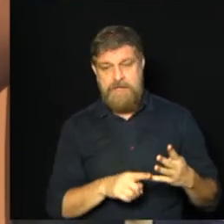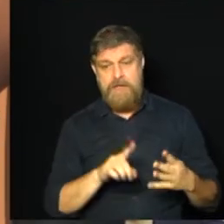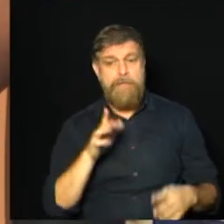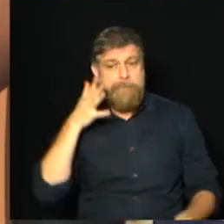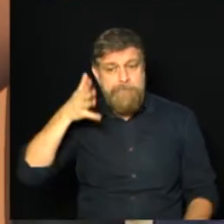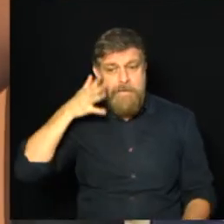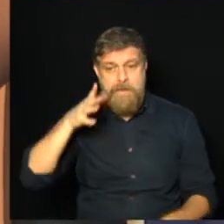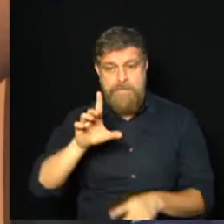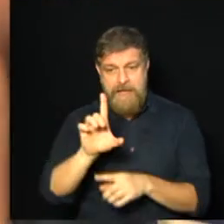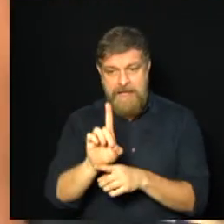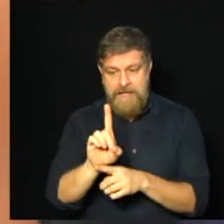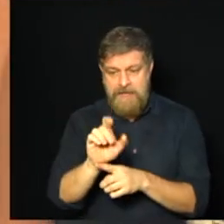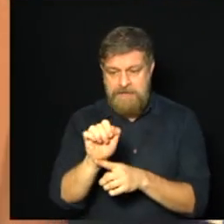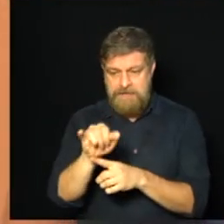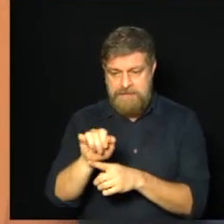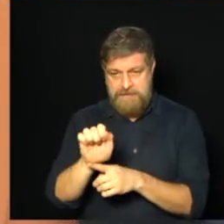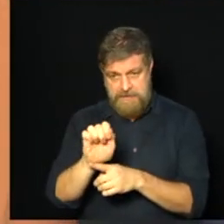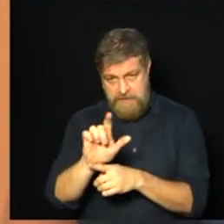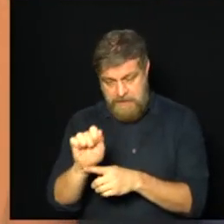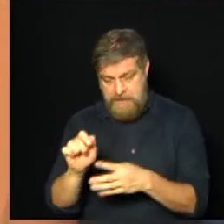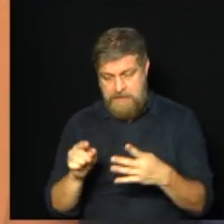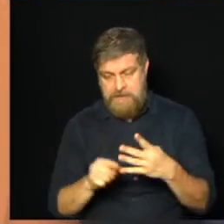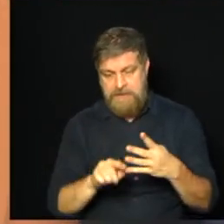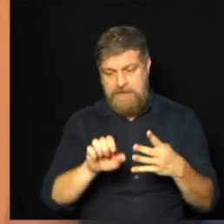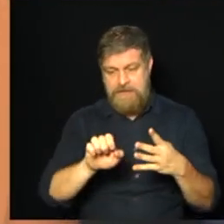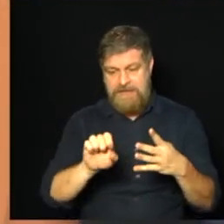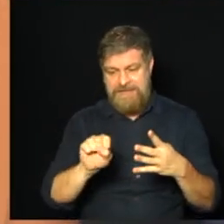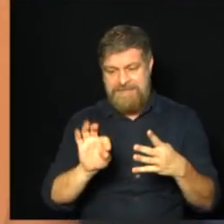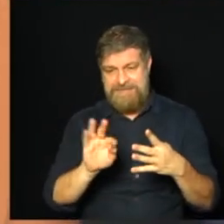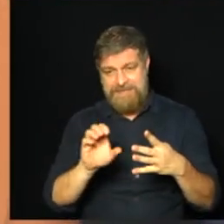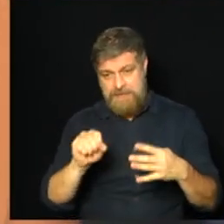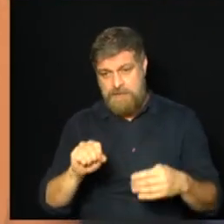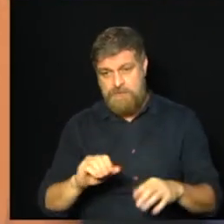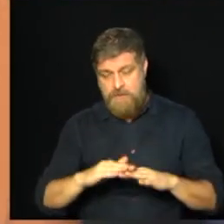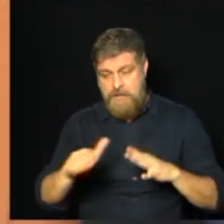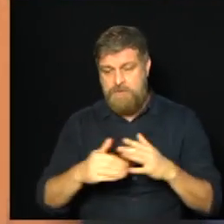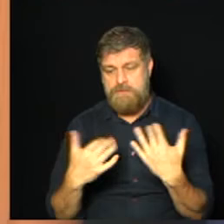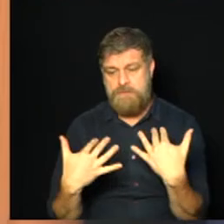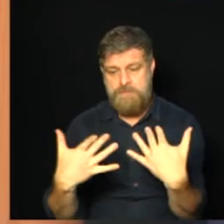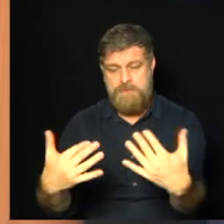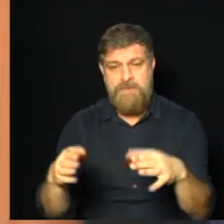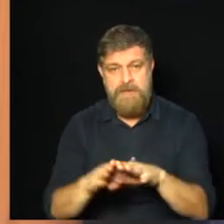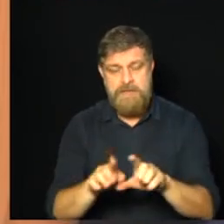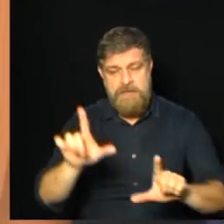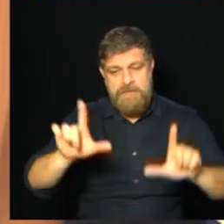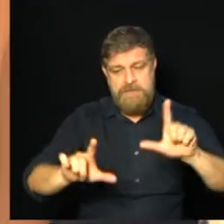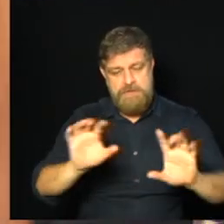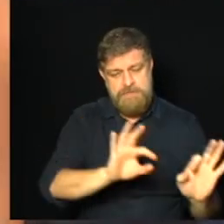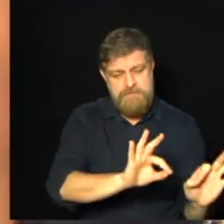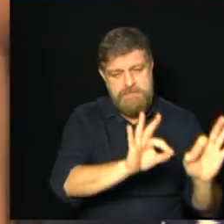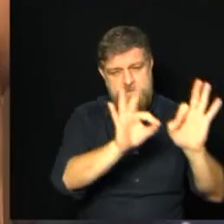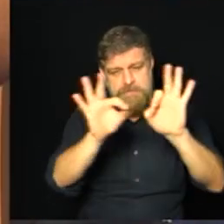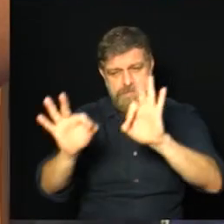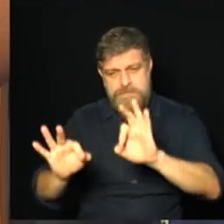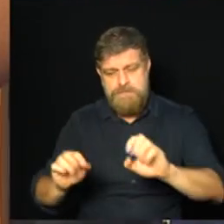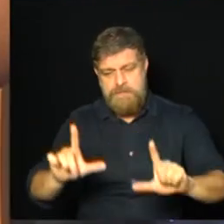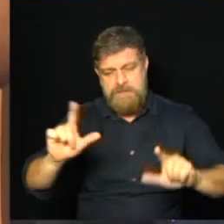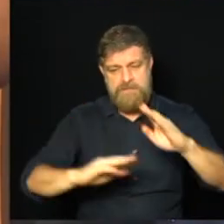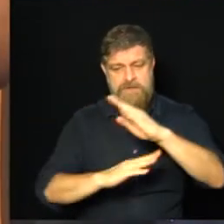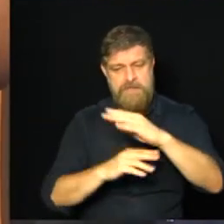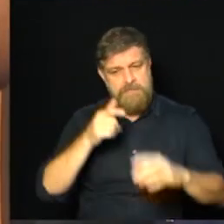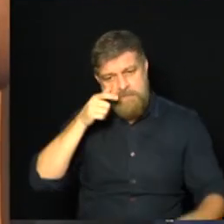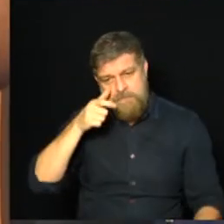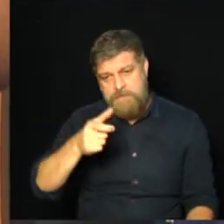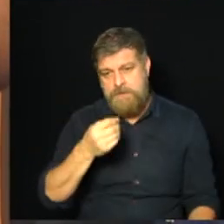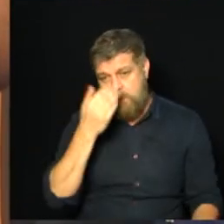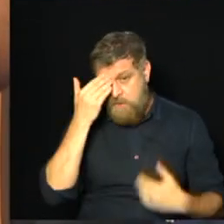doutor Steno. Agradecer a presença de todos aqui no plenário e agradecer a audiência de vocês que nos acompanharam pela TV Câmara.